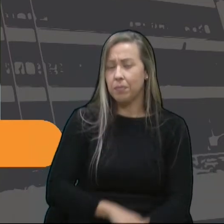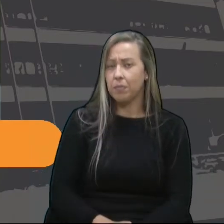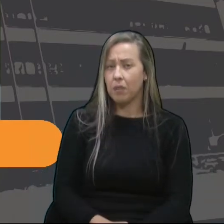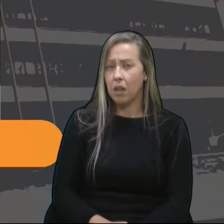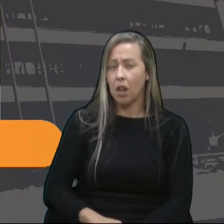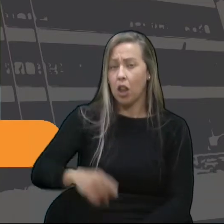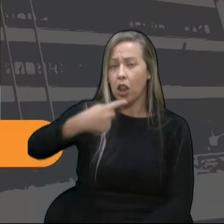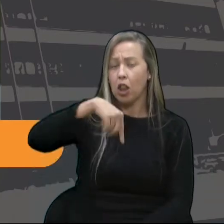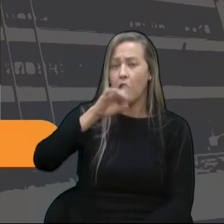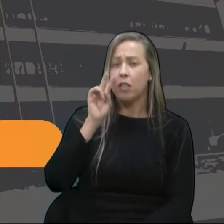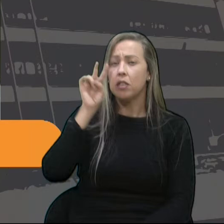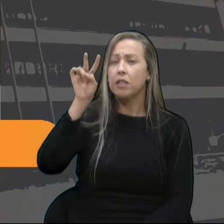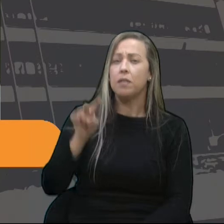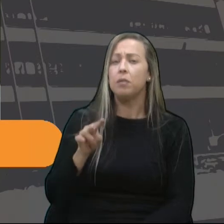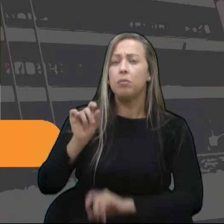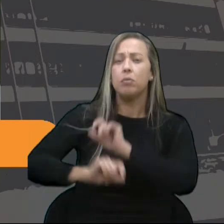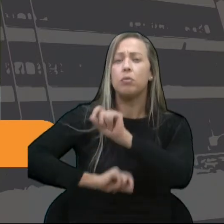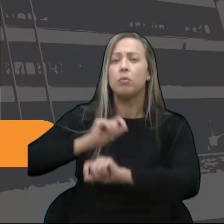gente lê